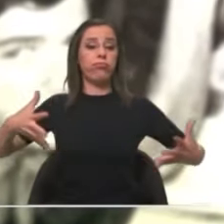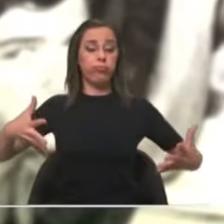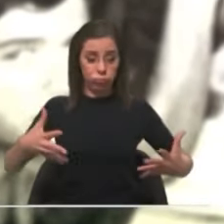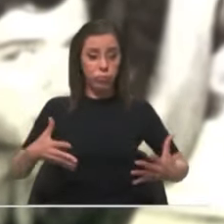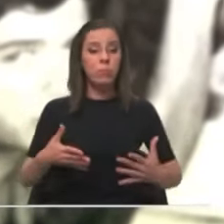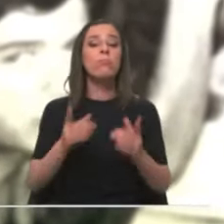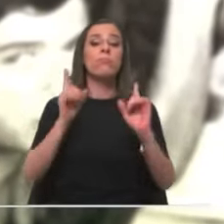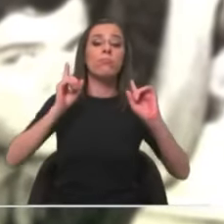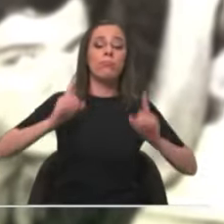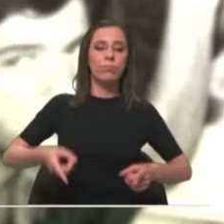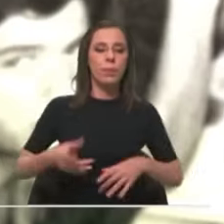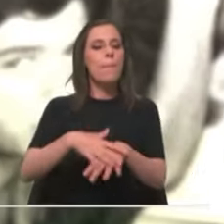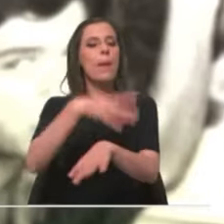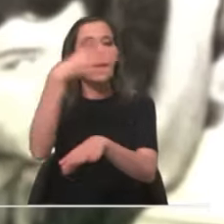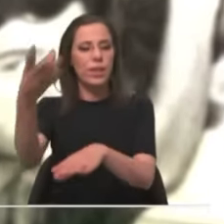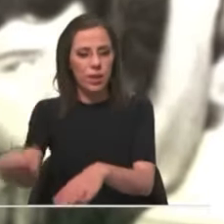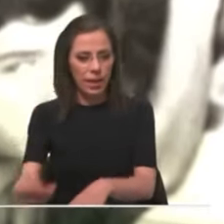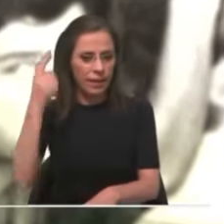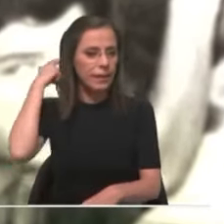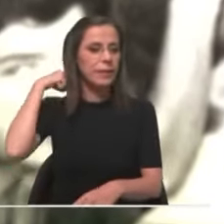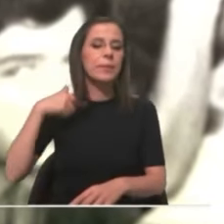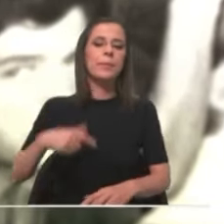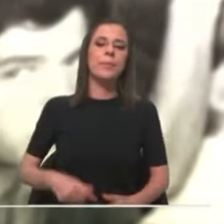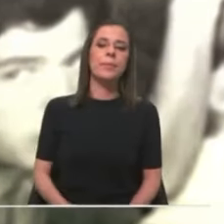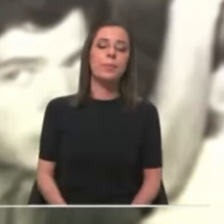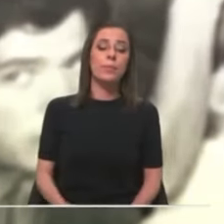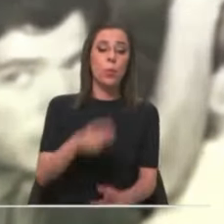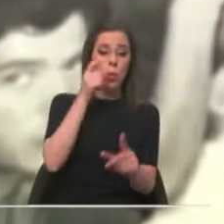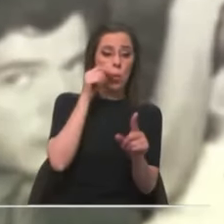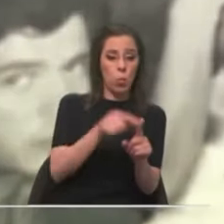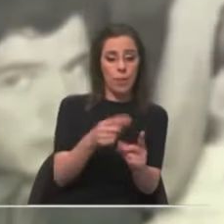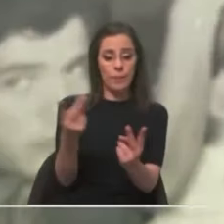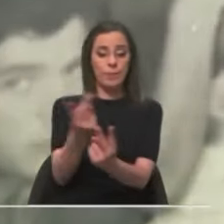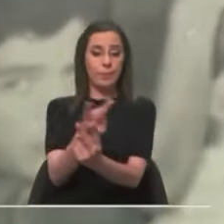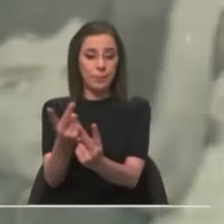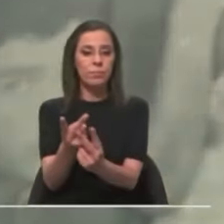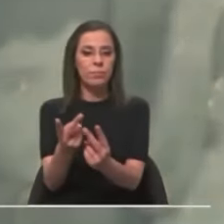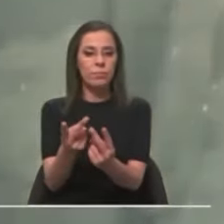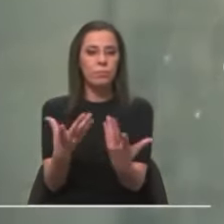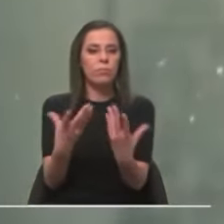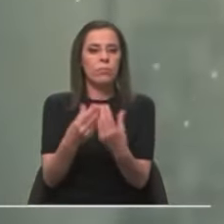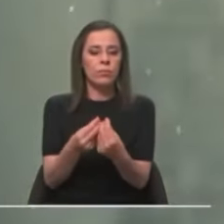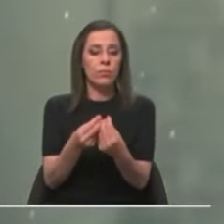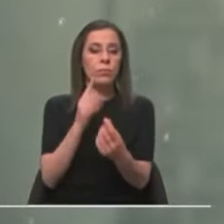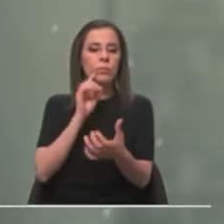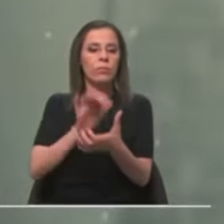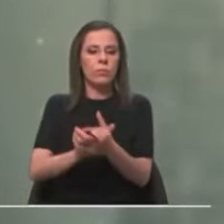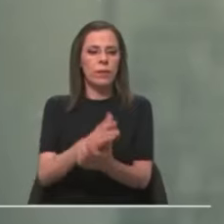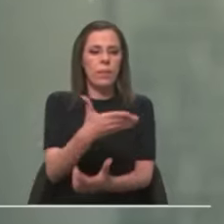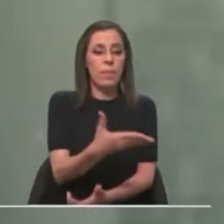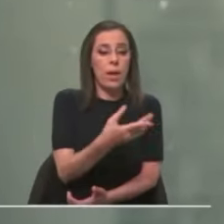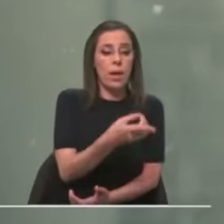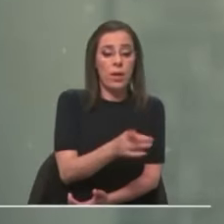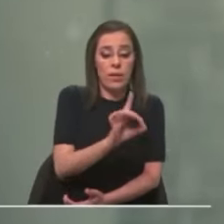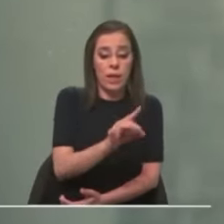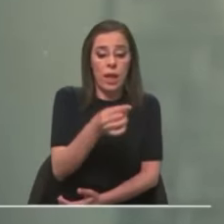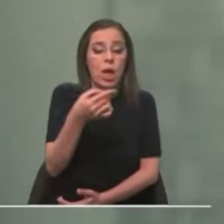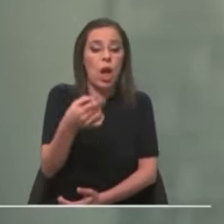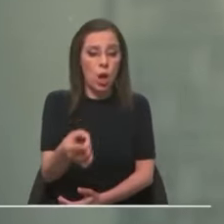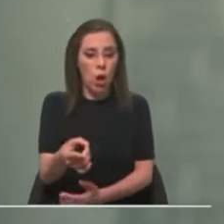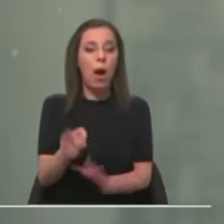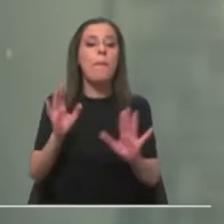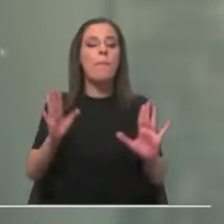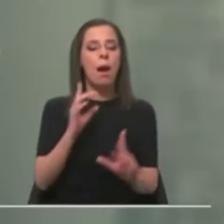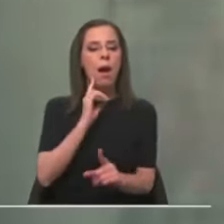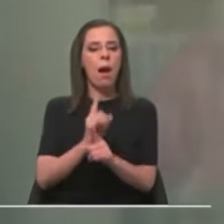entrou neste mundo mais tarde. Armando e Mariana juntaram-se como casal em 1969, mas só